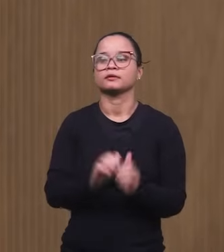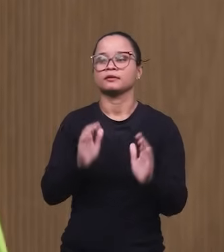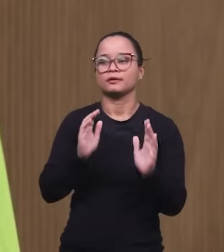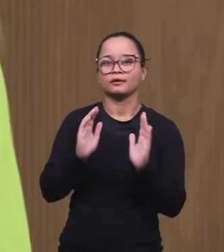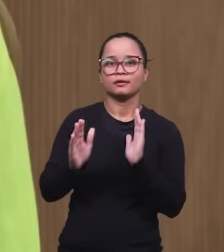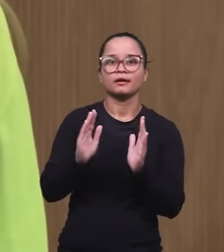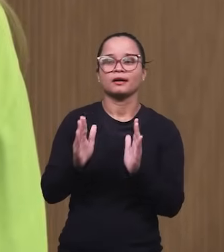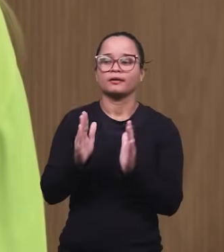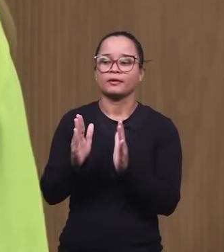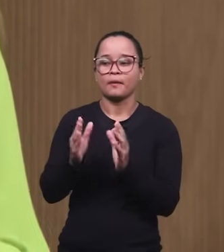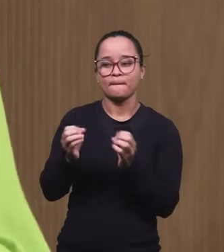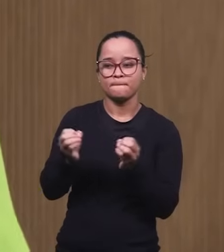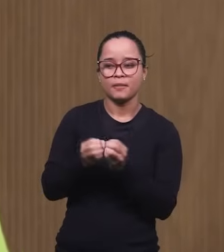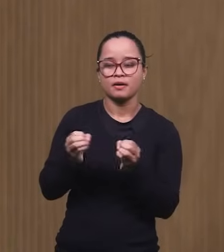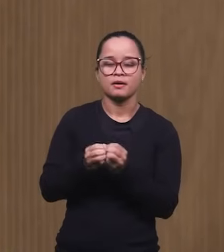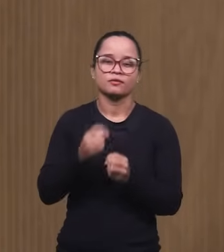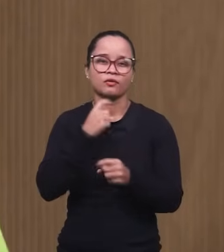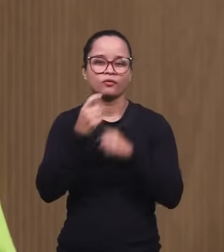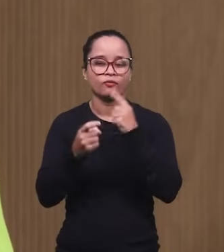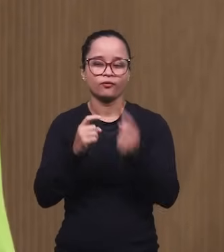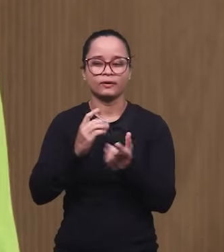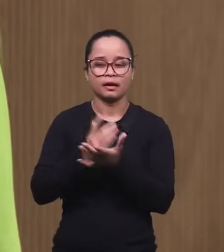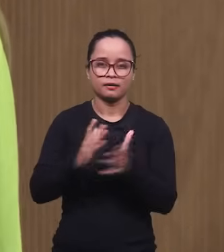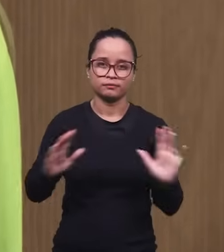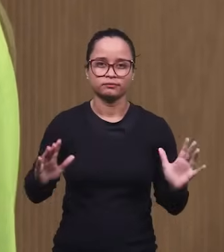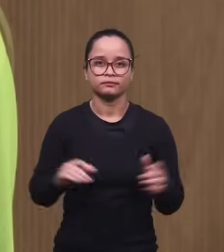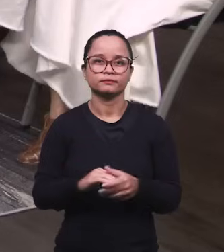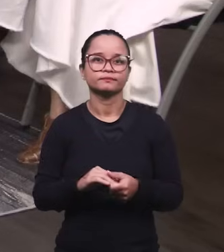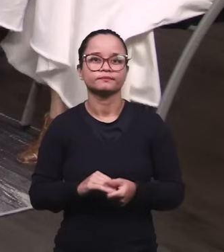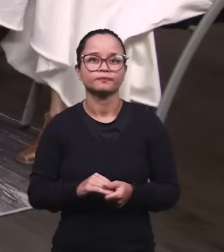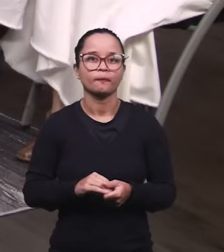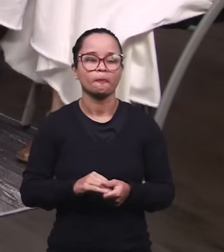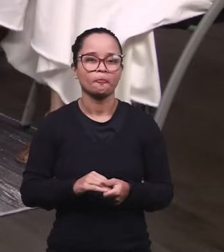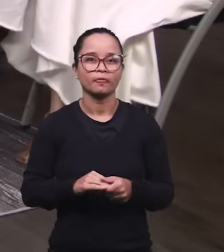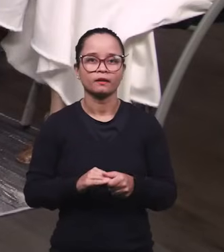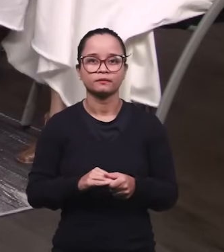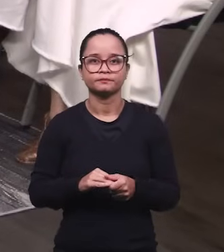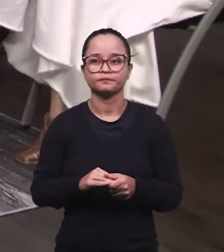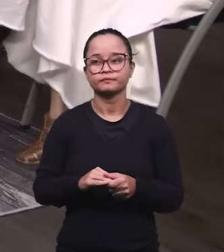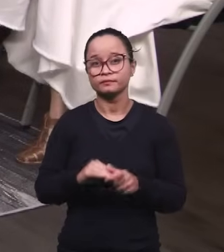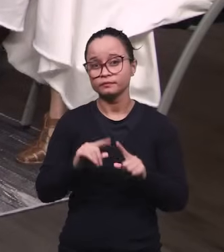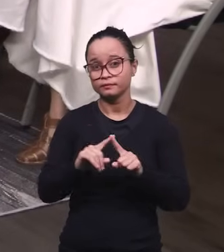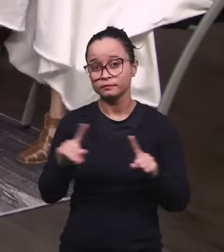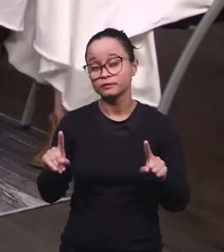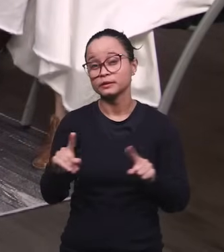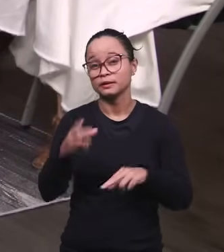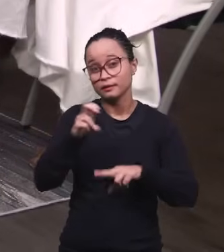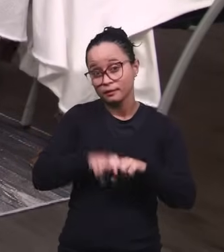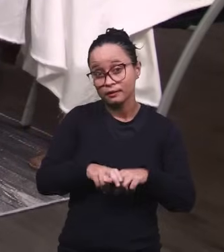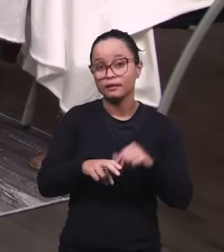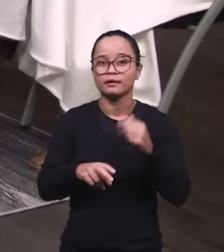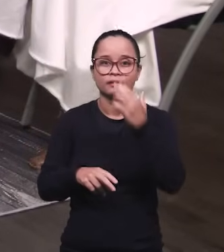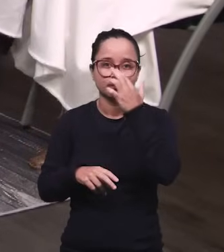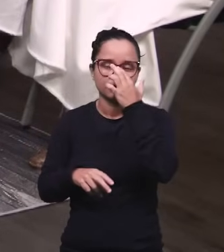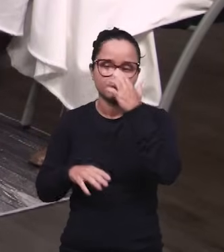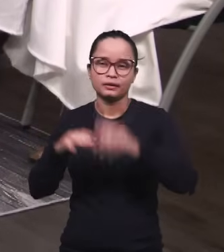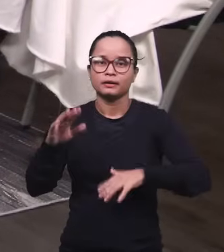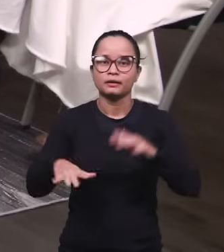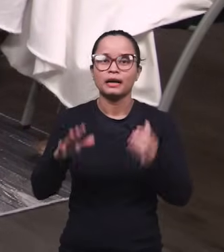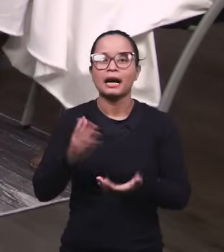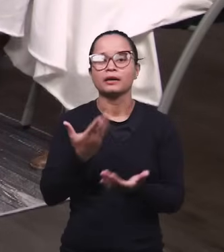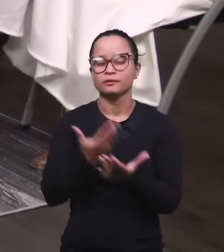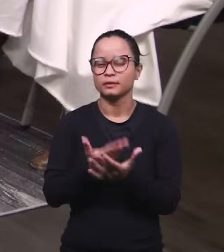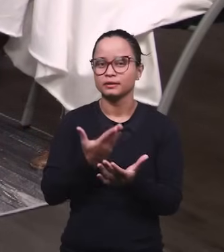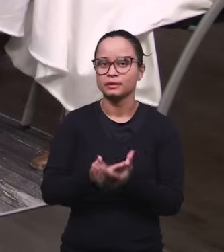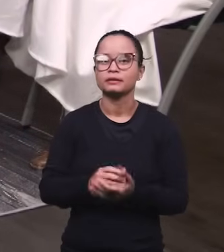de perto, acompanhar, tirar as dúvidas, mas aos nas primeiras poucos, semanas, né? Tem um pessoal na minha casa que dorme na hora